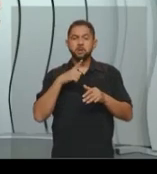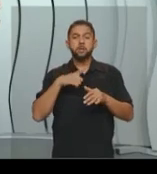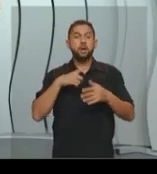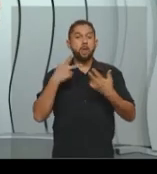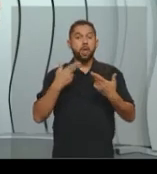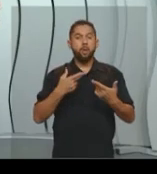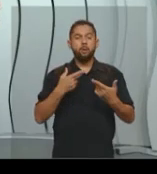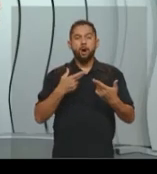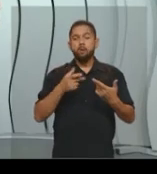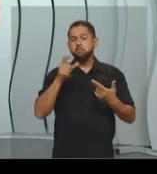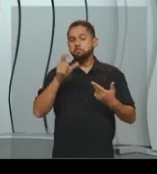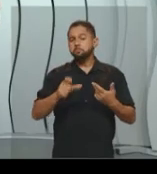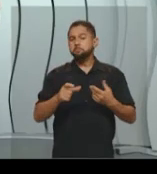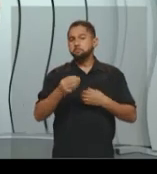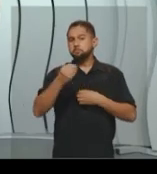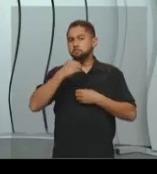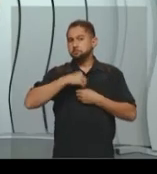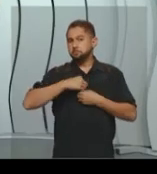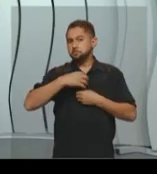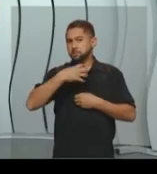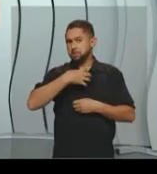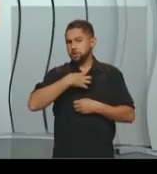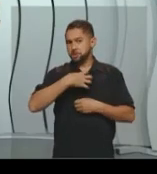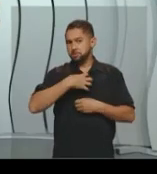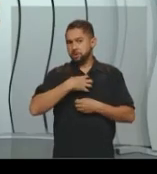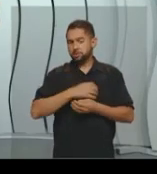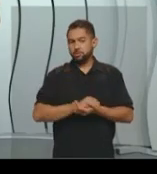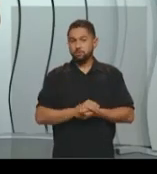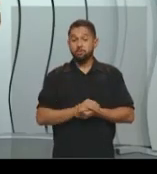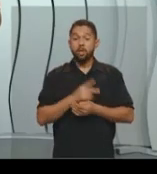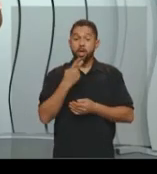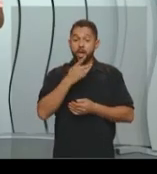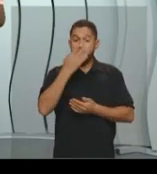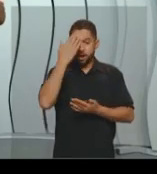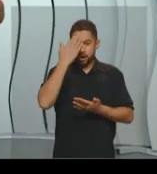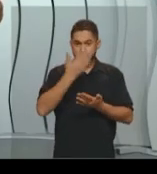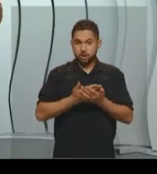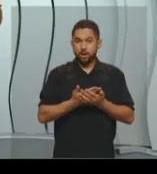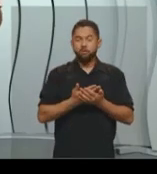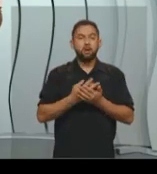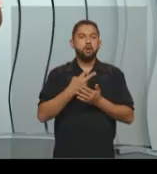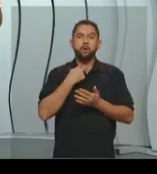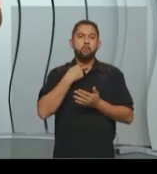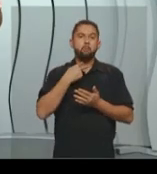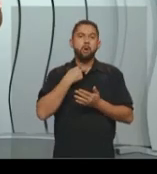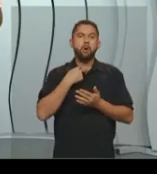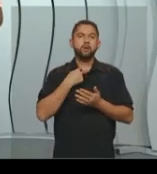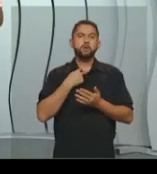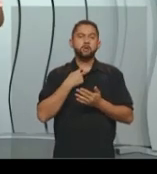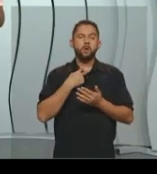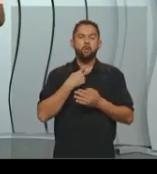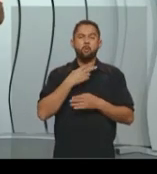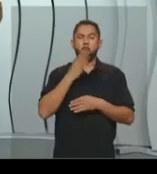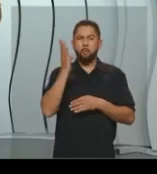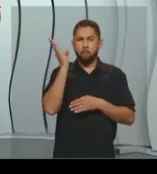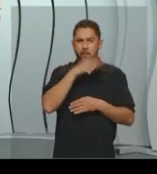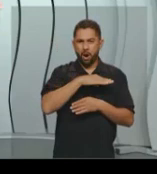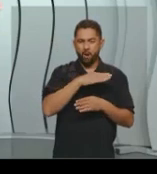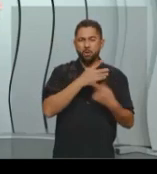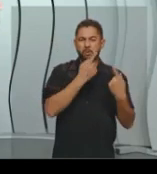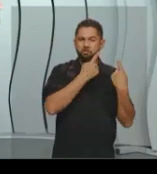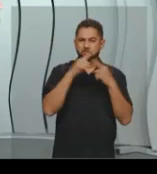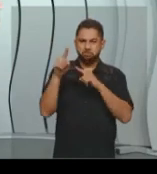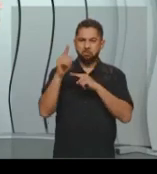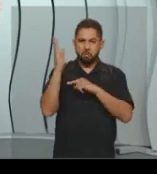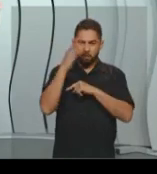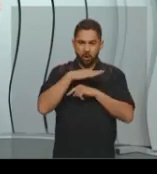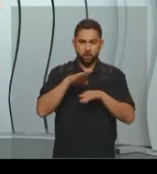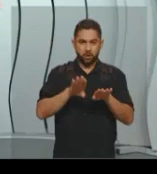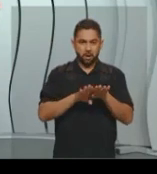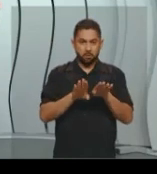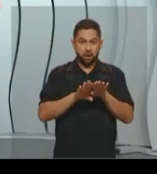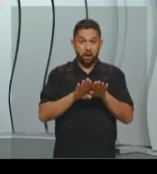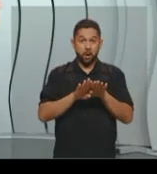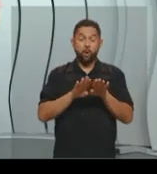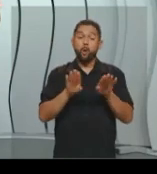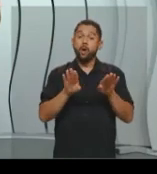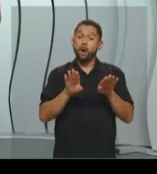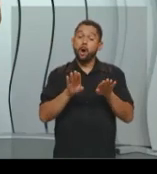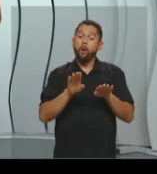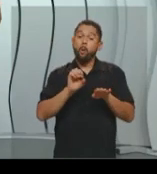interessante, para Sócrates, a gente não combate o mal com o mal, a injustiça com a injustiça, a mentira com a mentira. Para